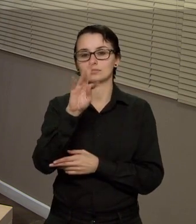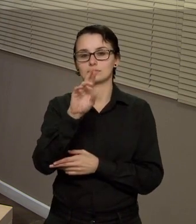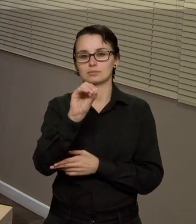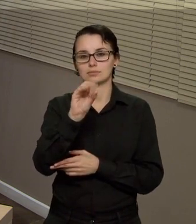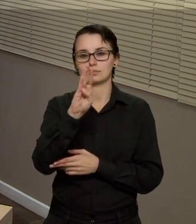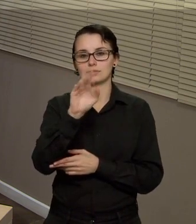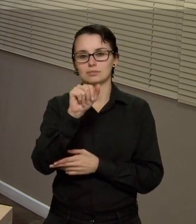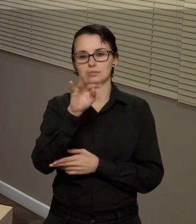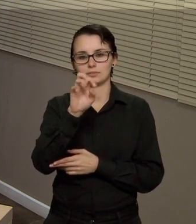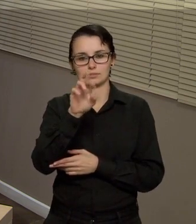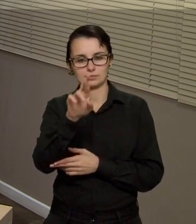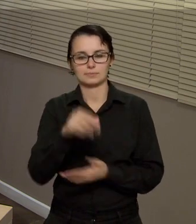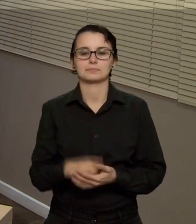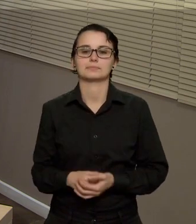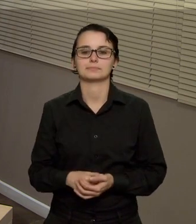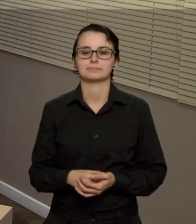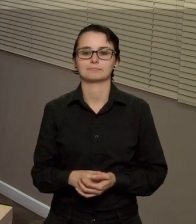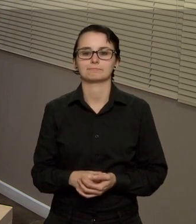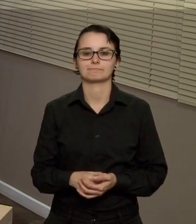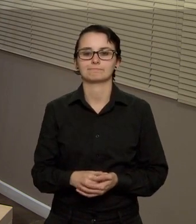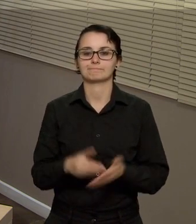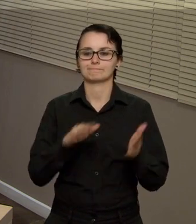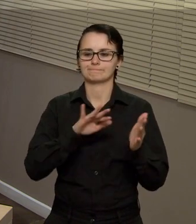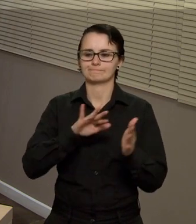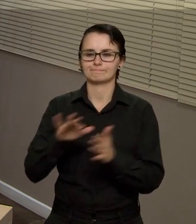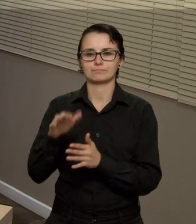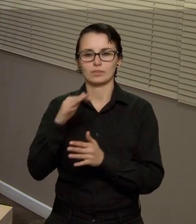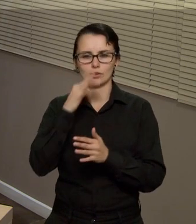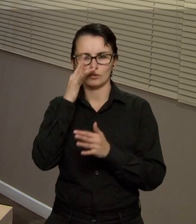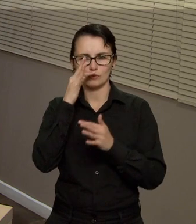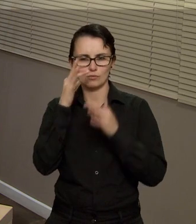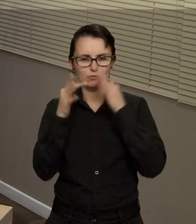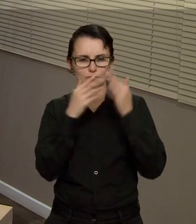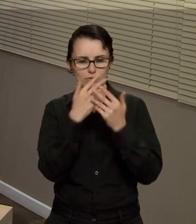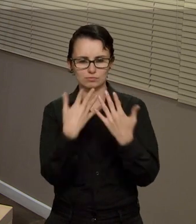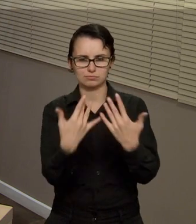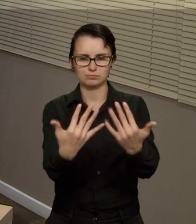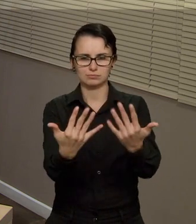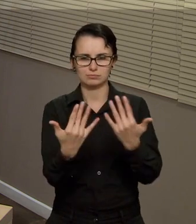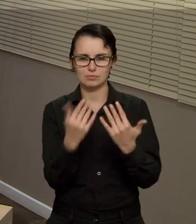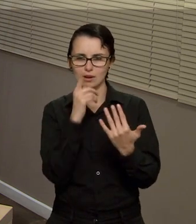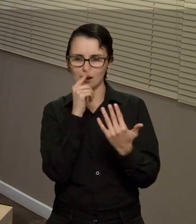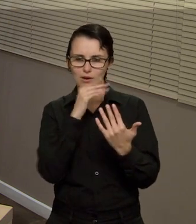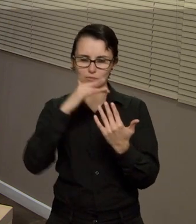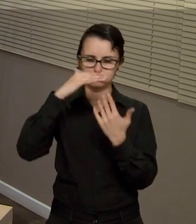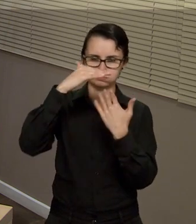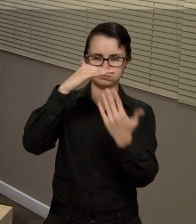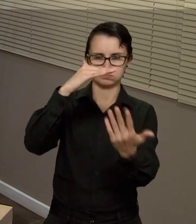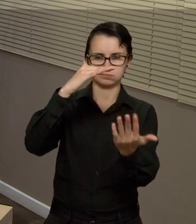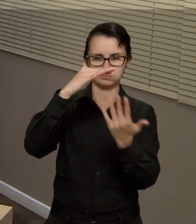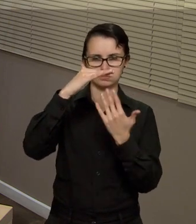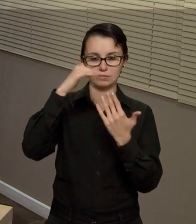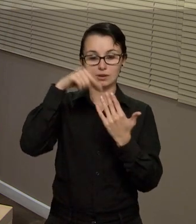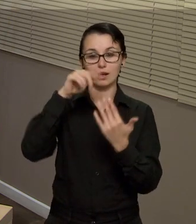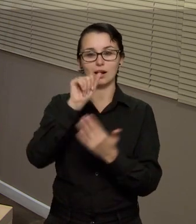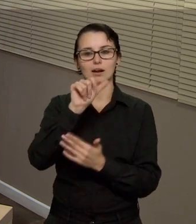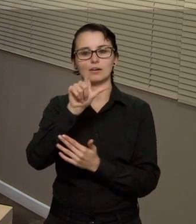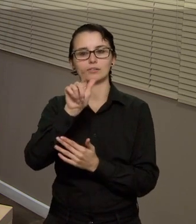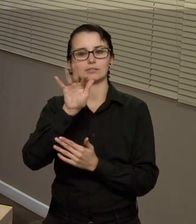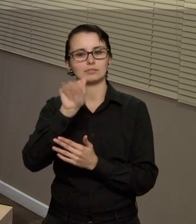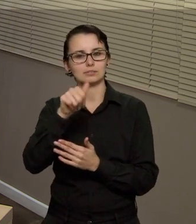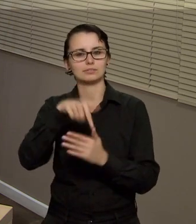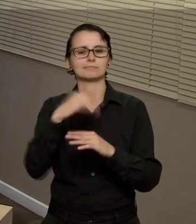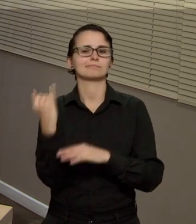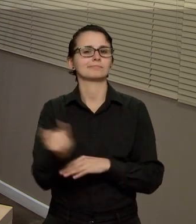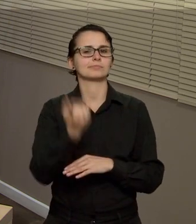sua vez, desempenham um importante papel no ambiente aquático, sendo responsáveis pela produção de grande